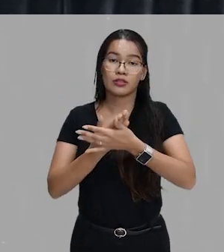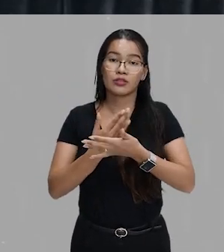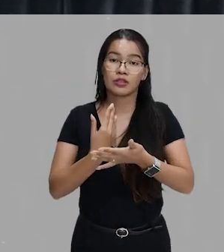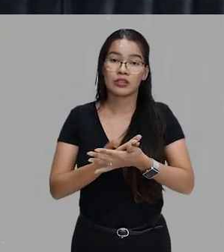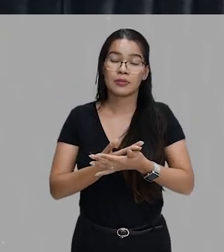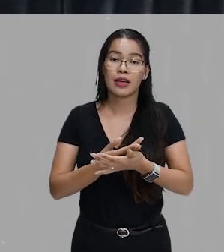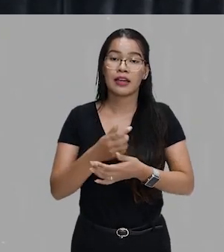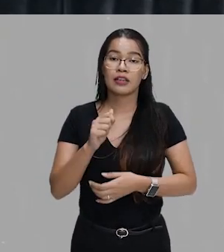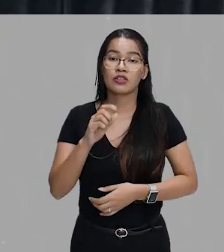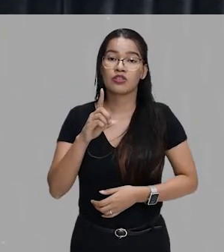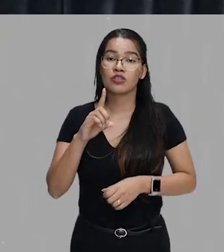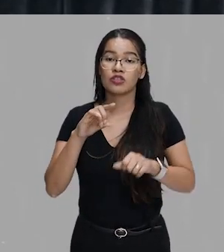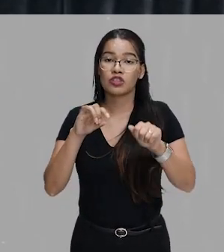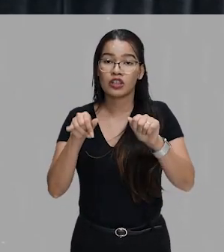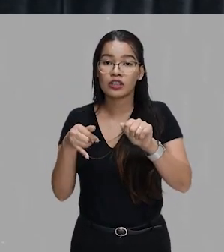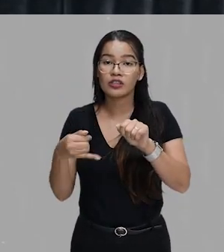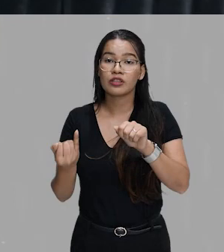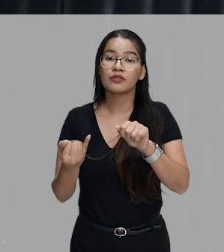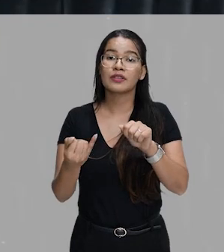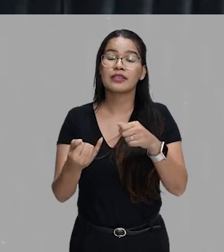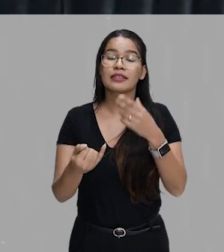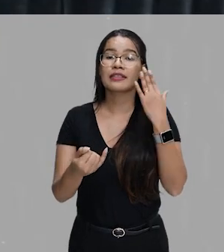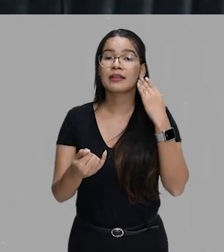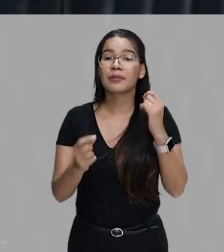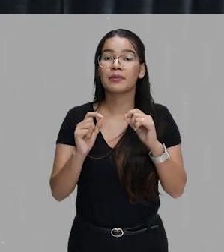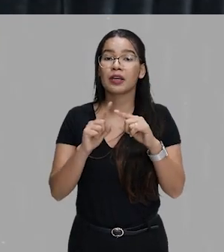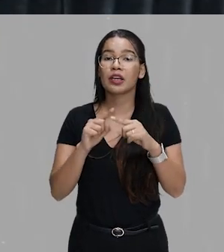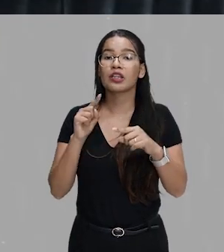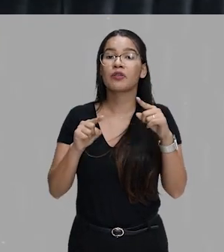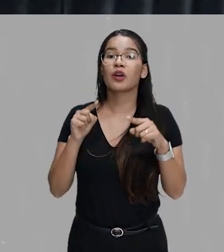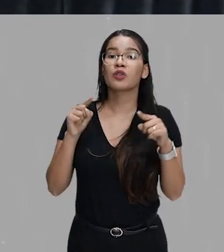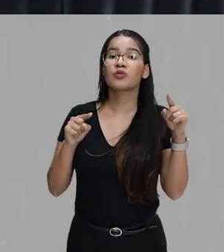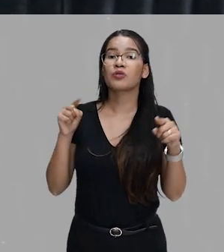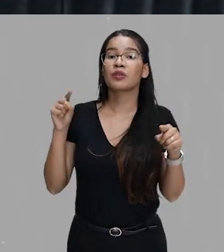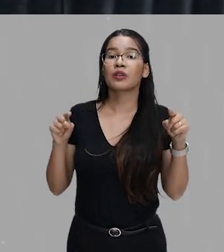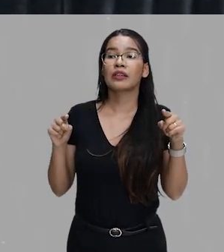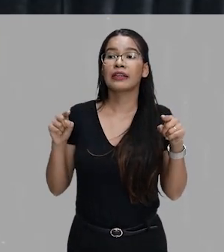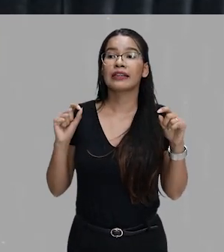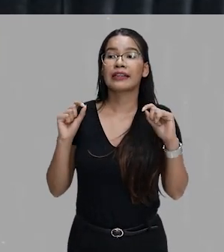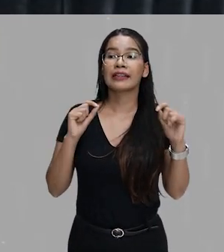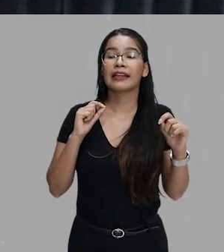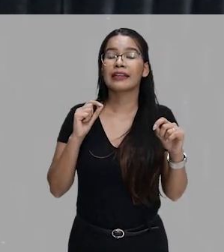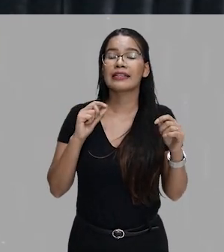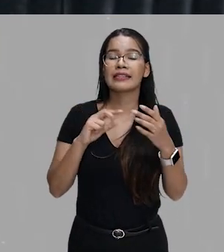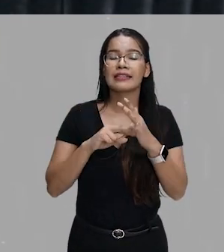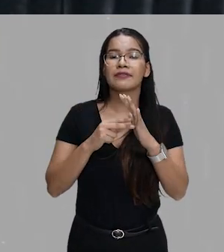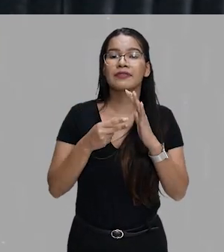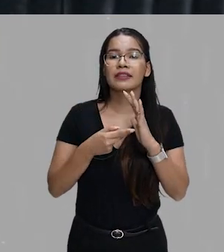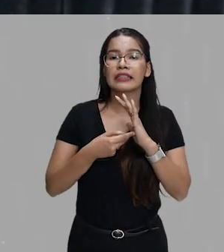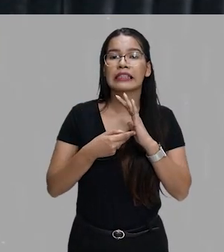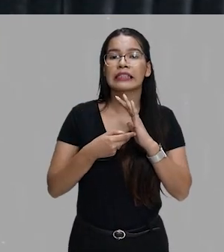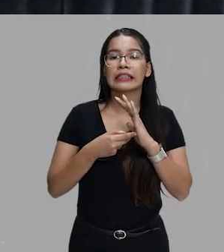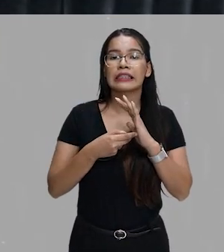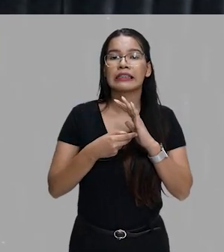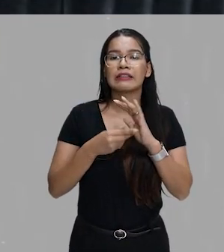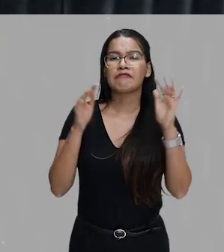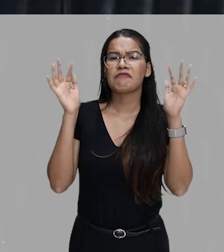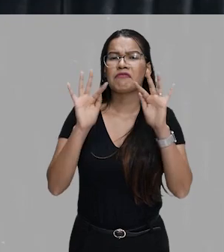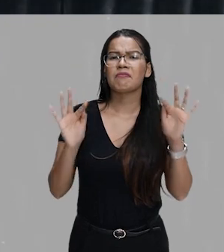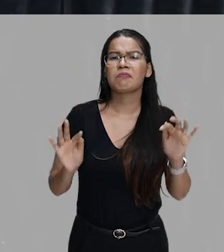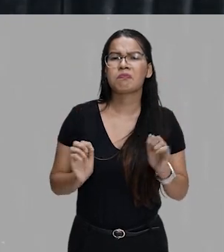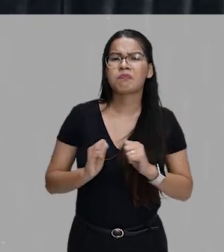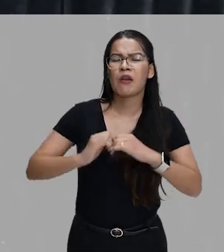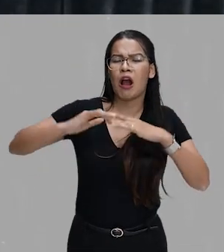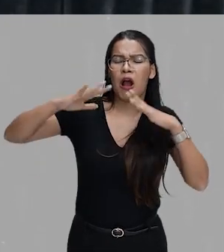né? Os substantivos também. Quando ele fala superlativo, ele quer dizer assim, felicidade no mais alto grau,